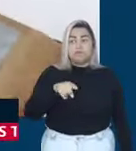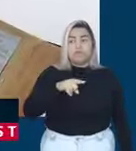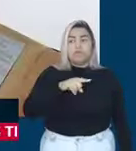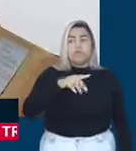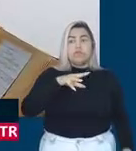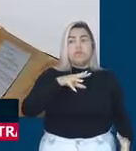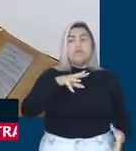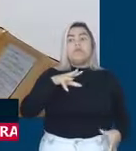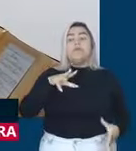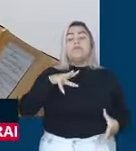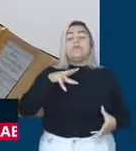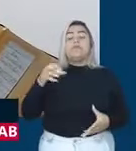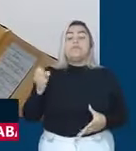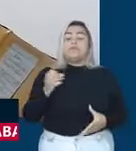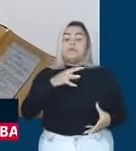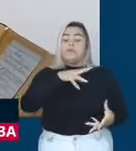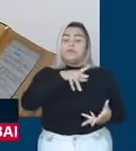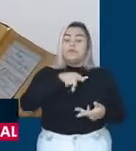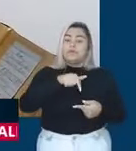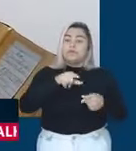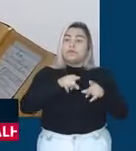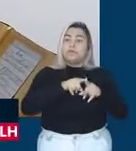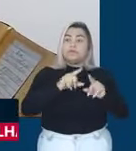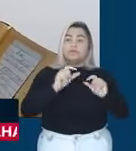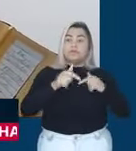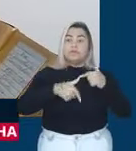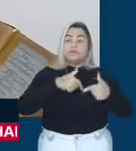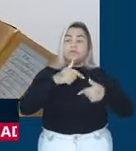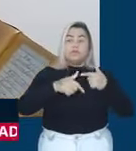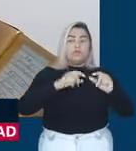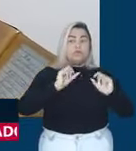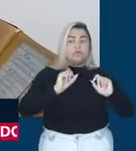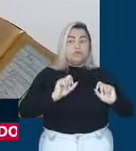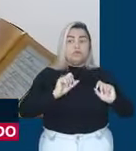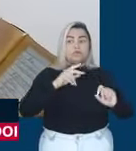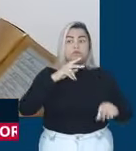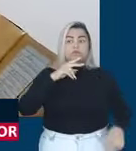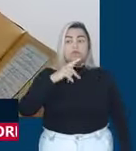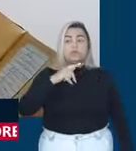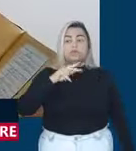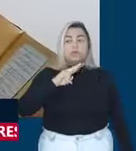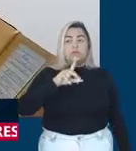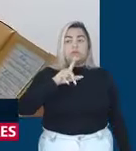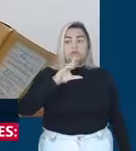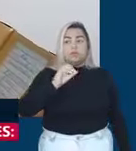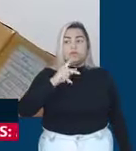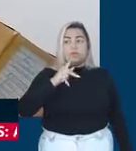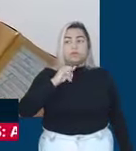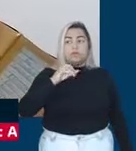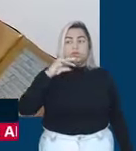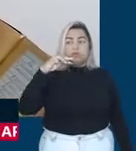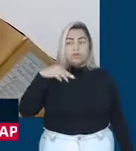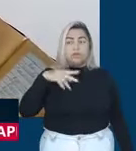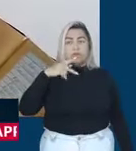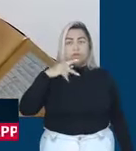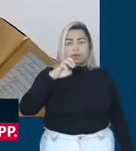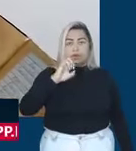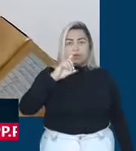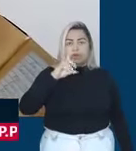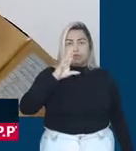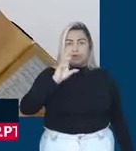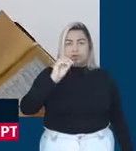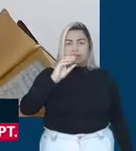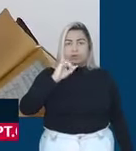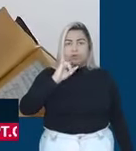mundo do trabalho. Diz aqui, para o senador dos trabalhadores brasileiros, Paulo Paim, vou ler o nome, viu? Pedro Ribeiro da